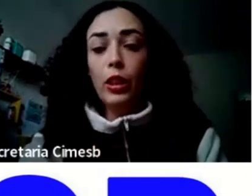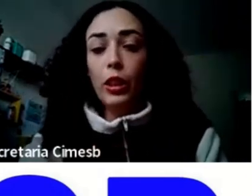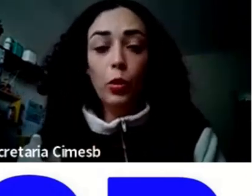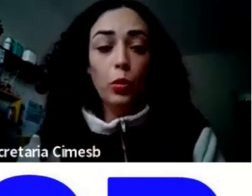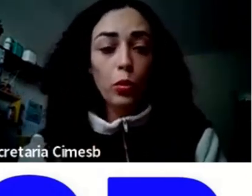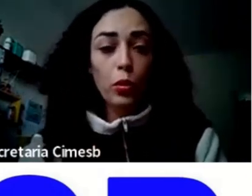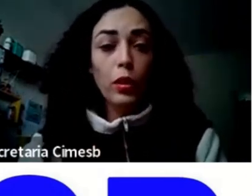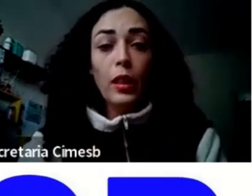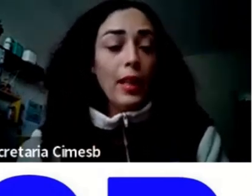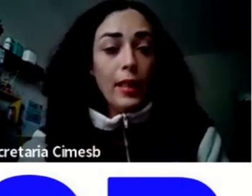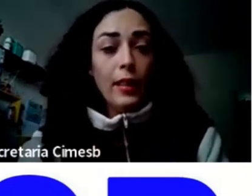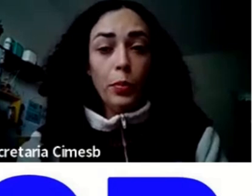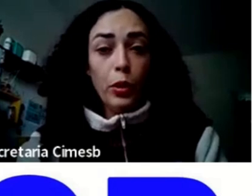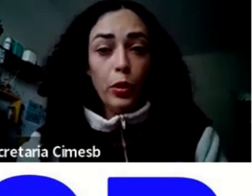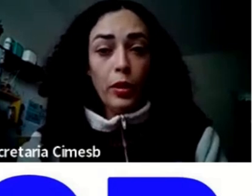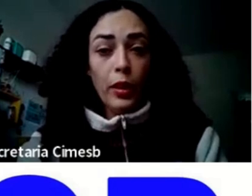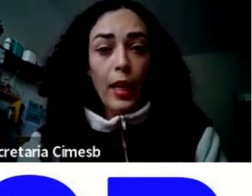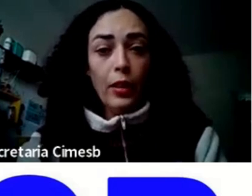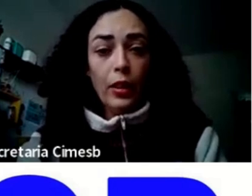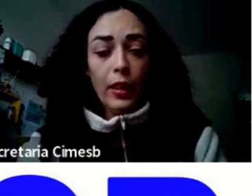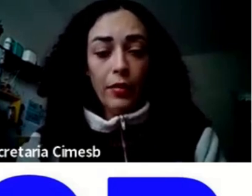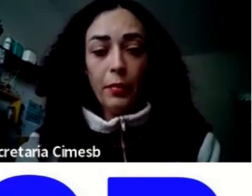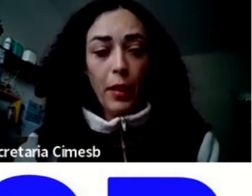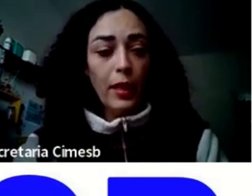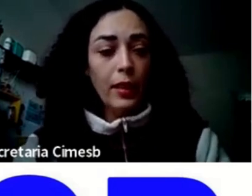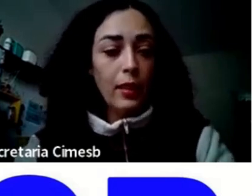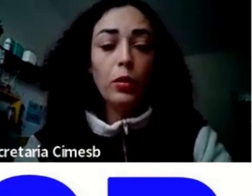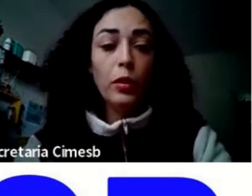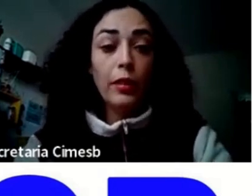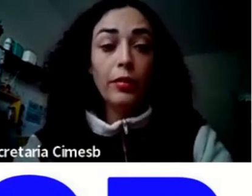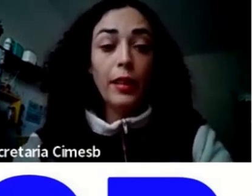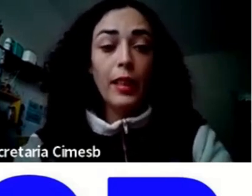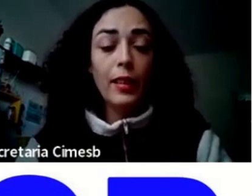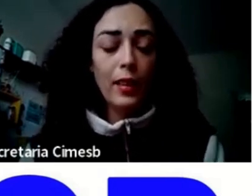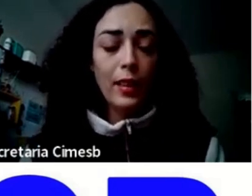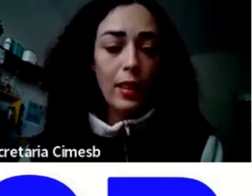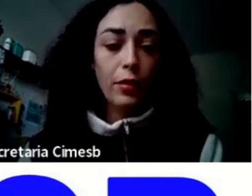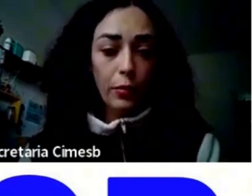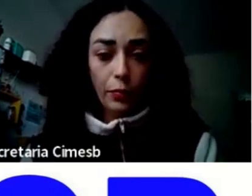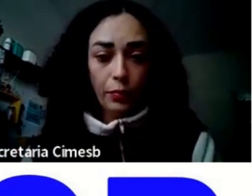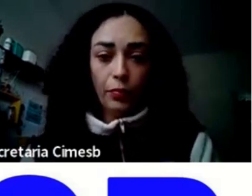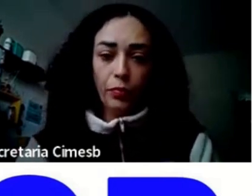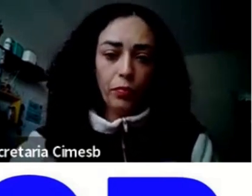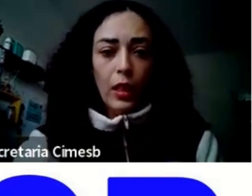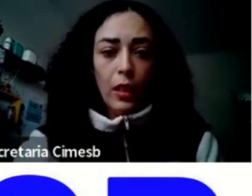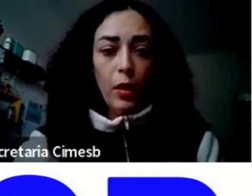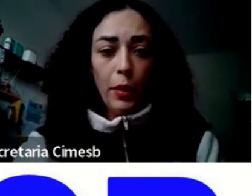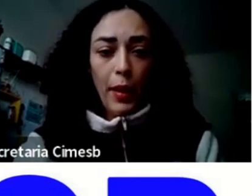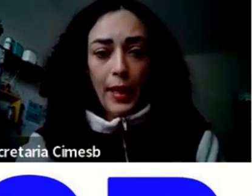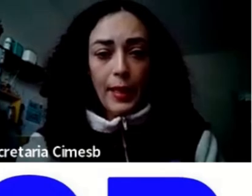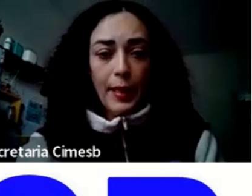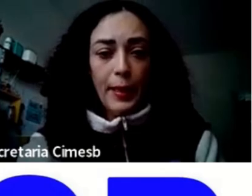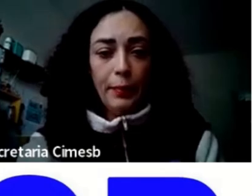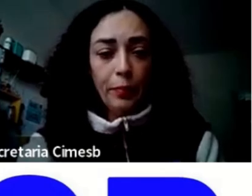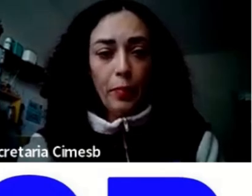para a gente juntos pensar esse tipo de sociedade cada vez mais inclusiva e acessível. Então,